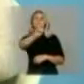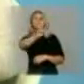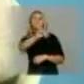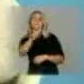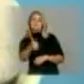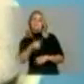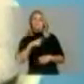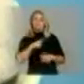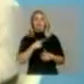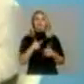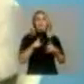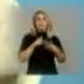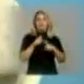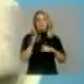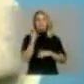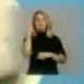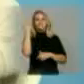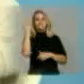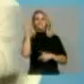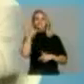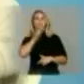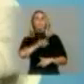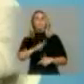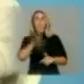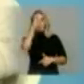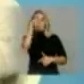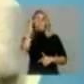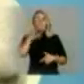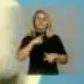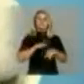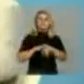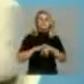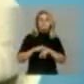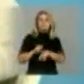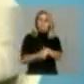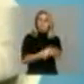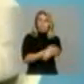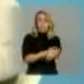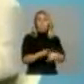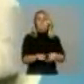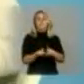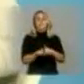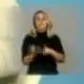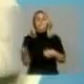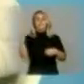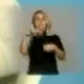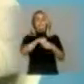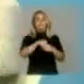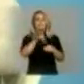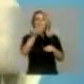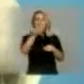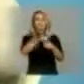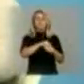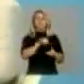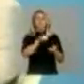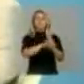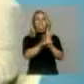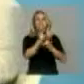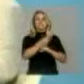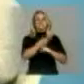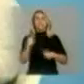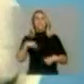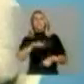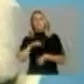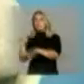a conquista dos direitos das vítimas da Hanseníase, bem como a inclusão delas na sociedade. Nós convidamos também para